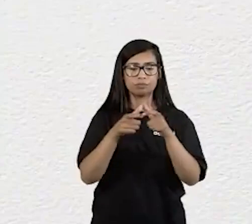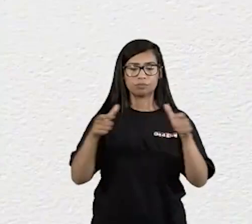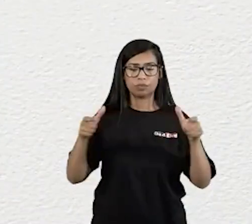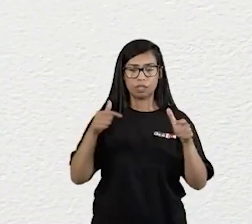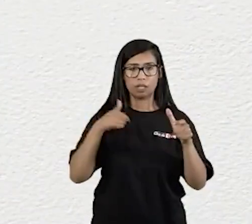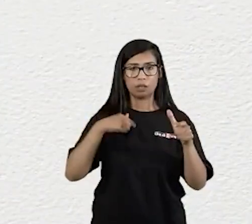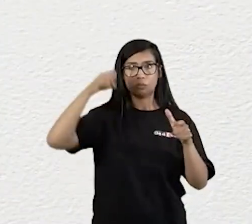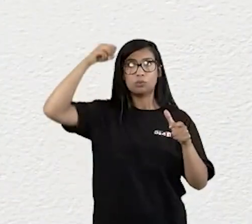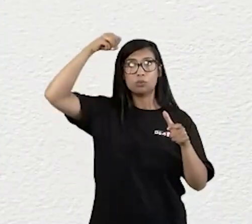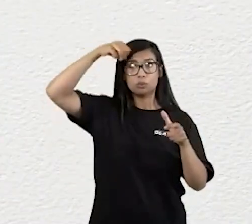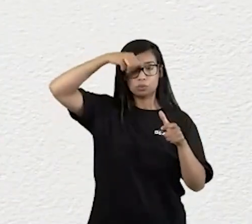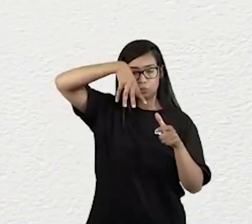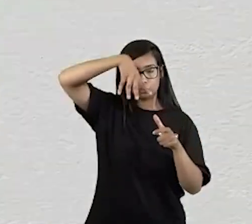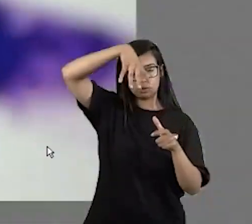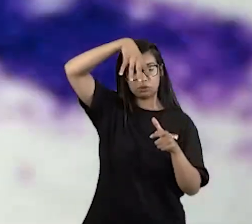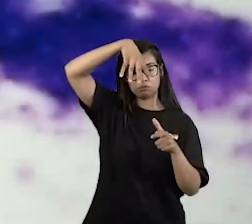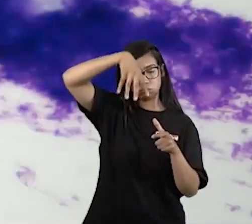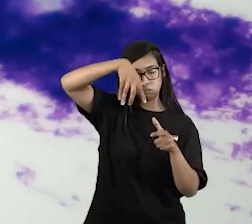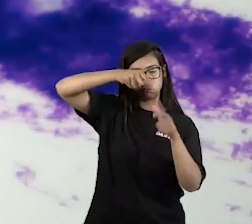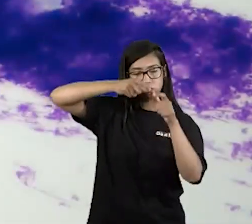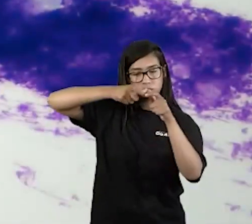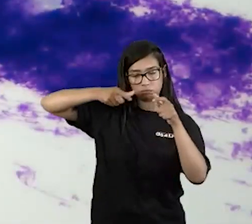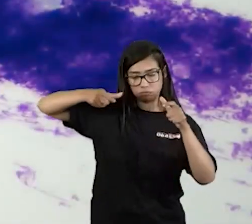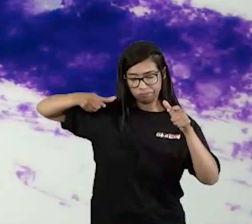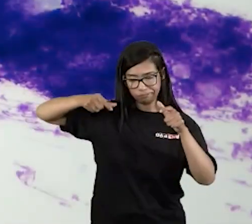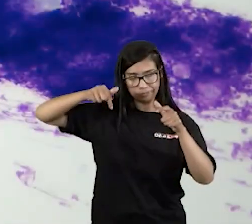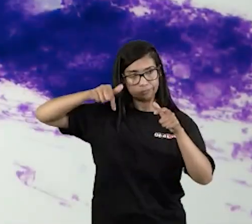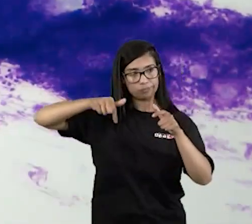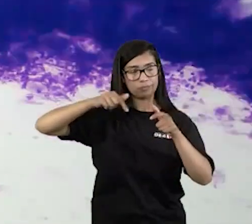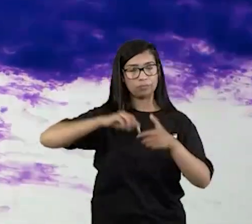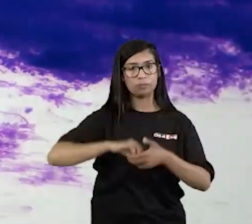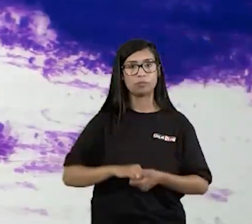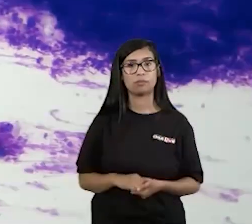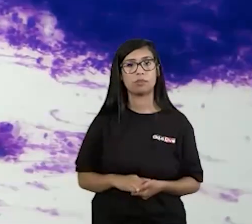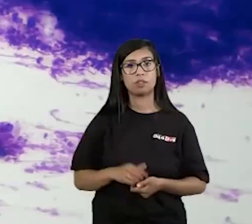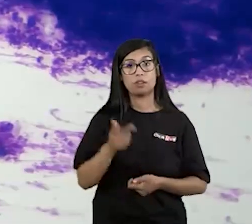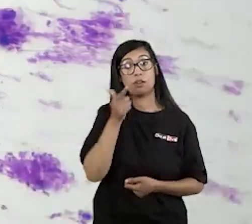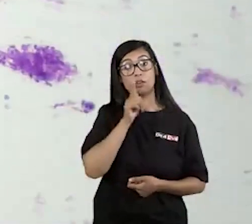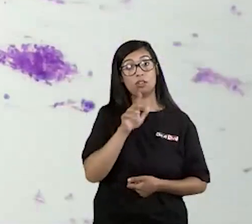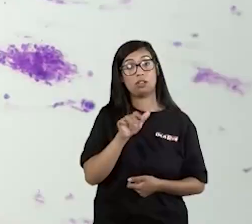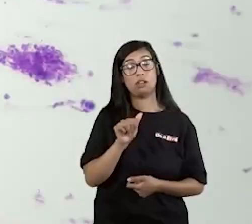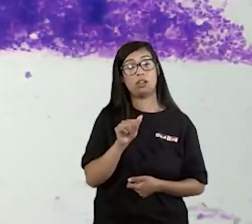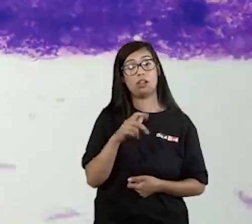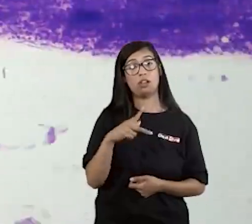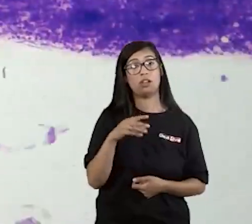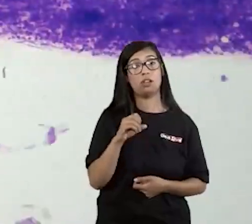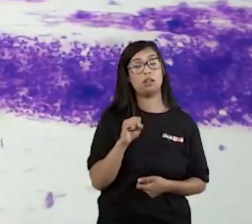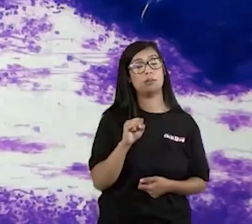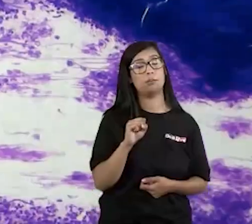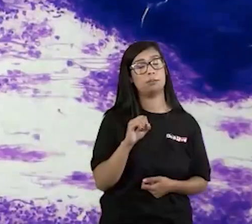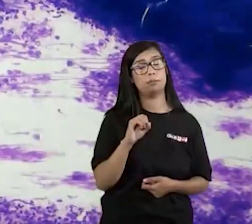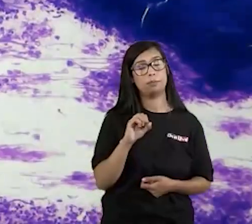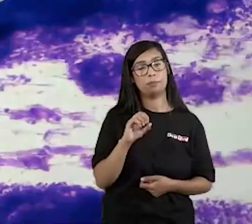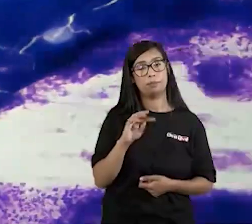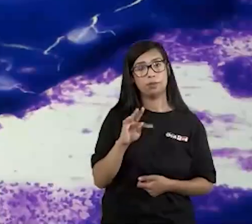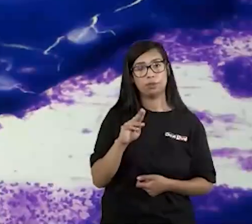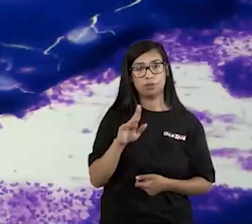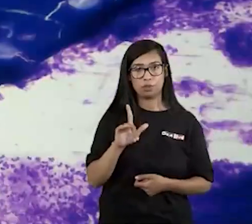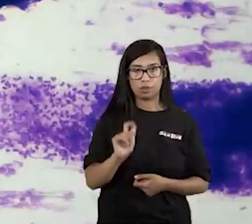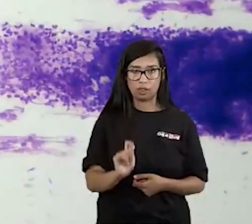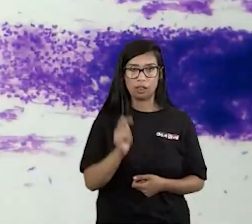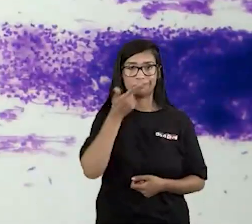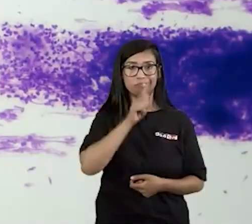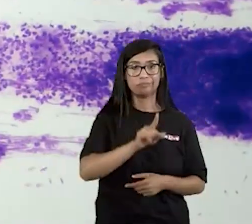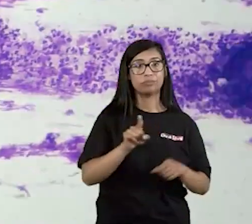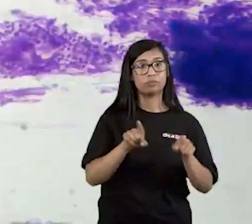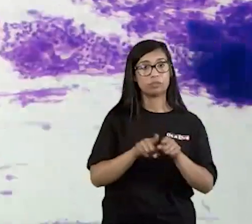iluminação de novo. A gente também pode ter numa pústula, pode achar isso aqui numa pústula. Então, aqui nós já